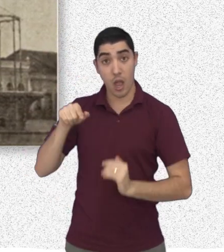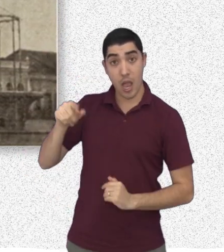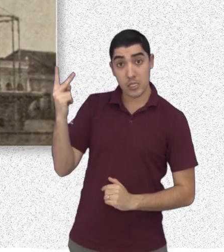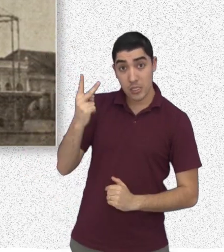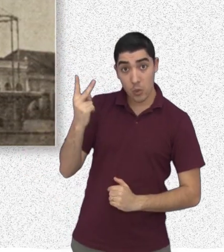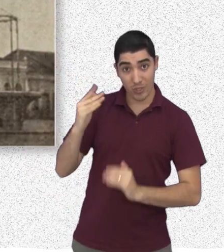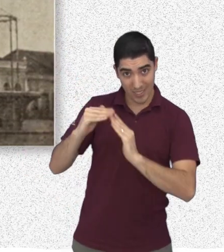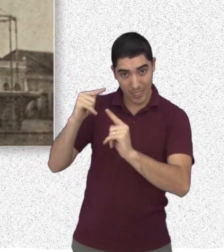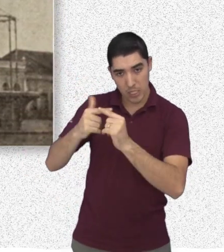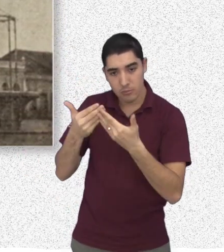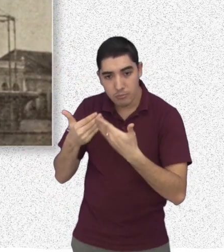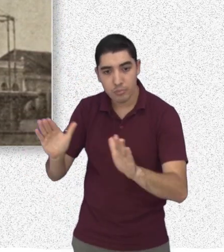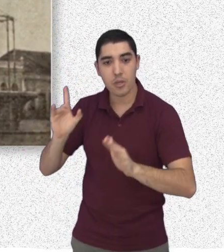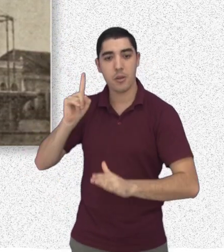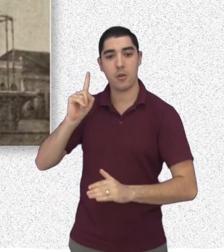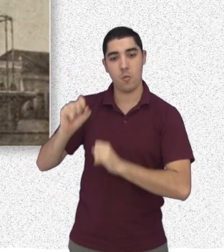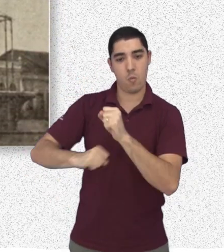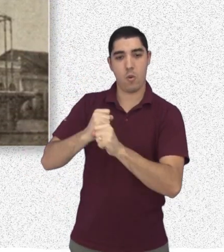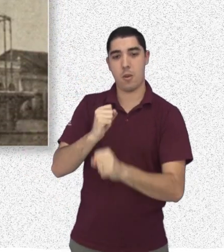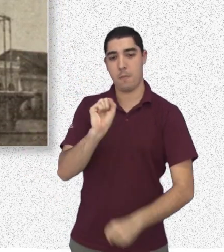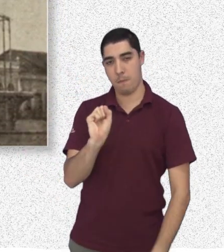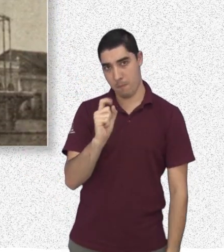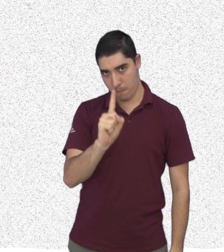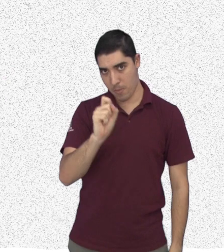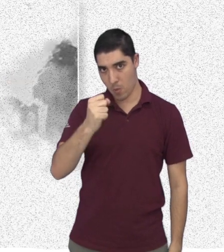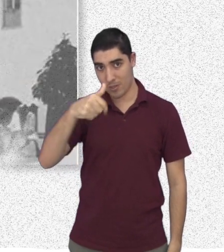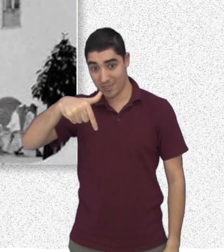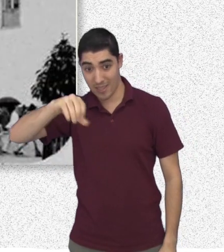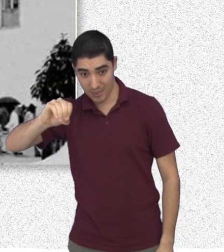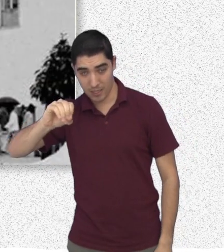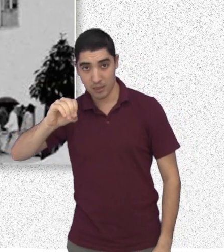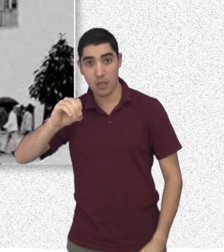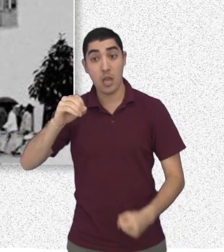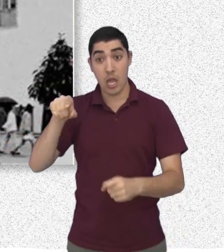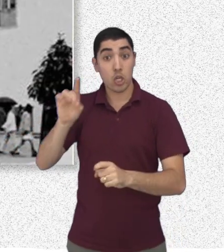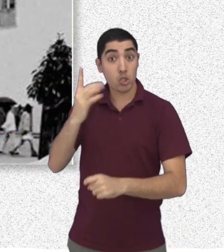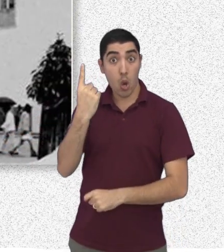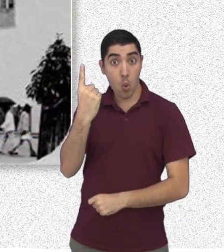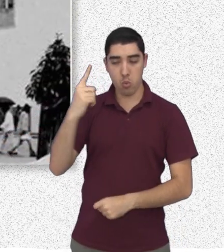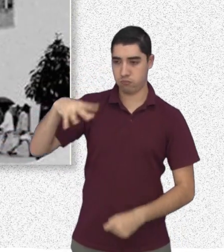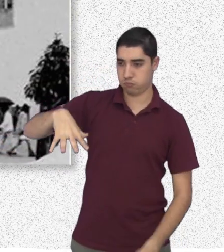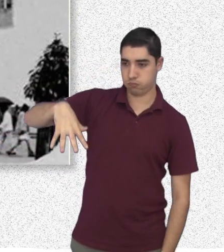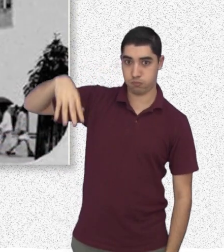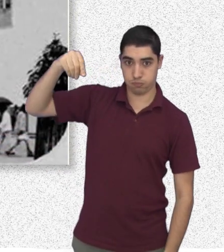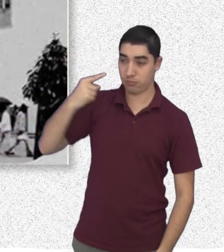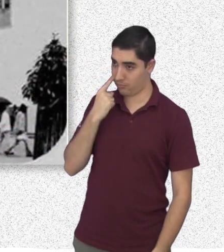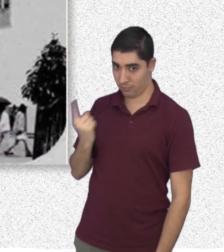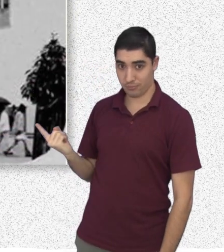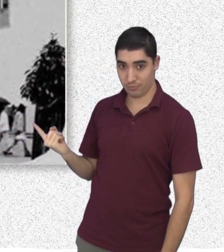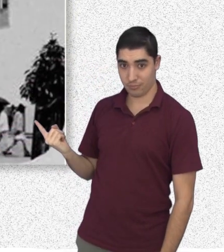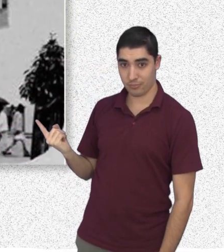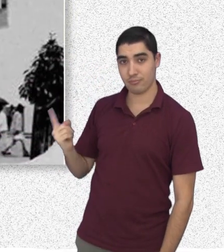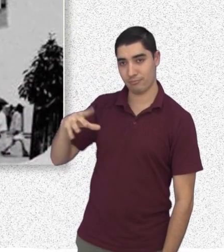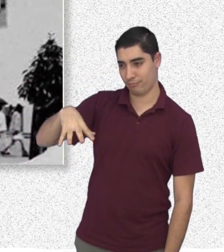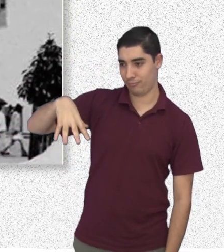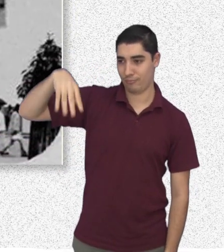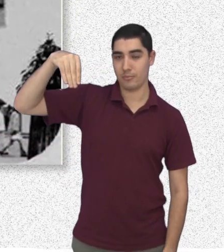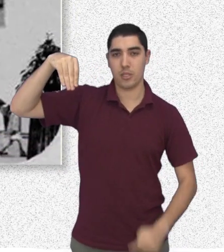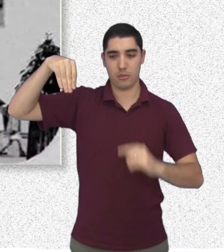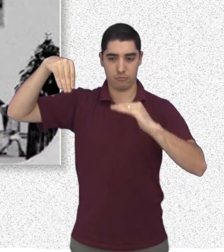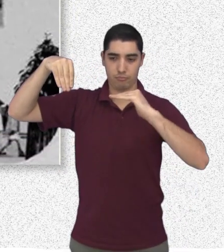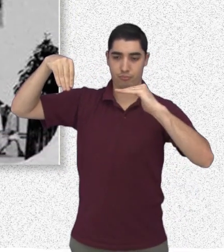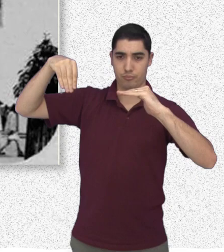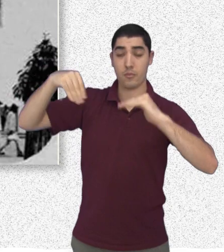em 1870, que tinha apenas uma torre e um campanário e um mirante. E o bispo